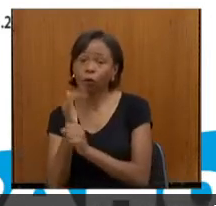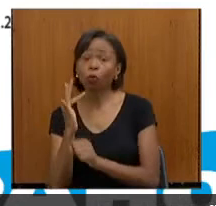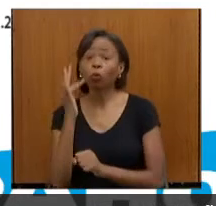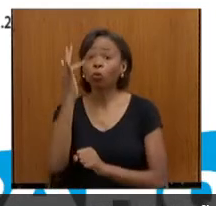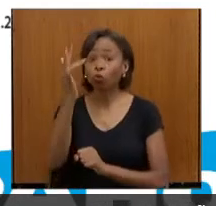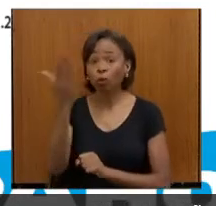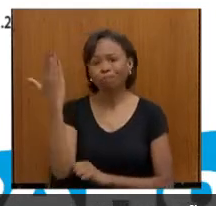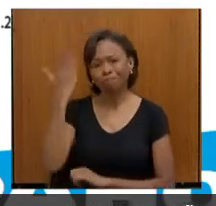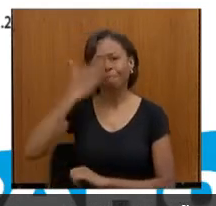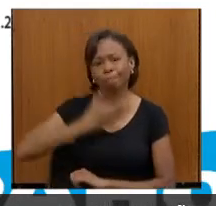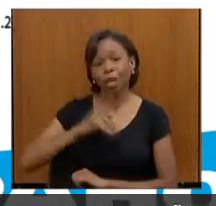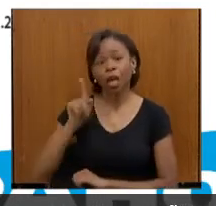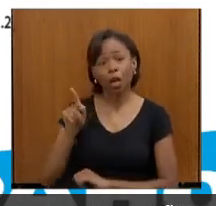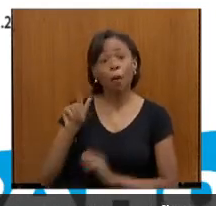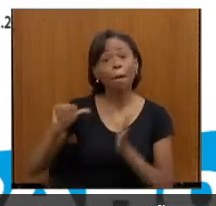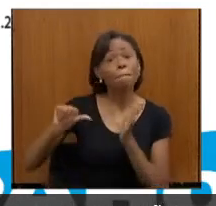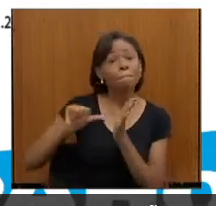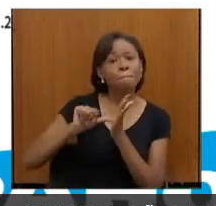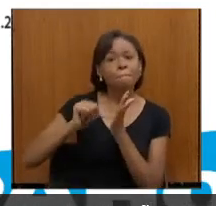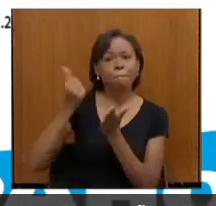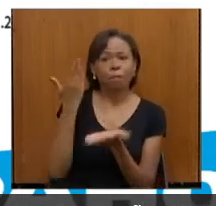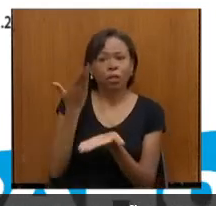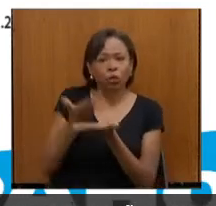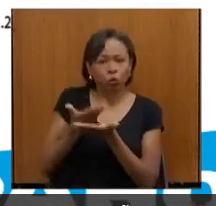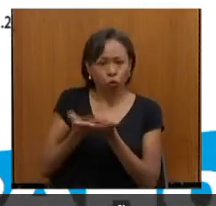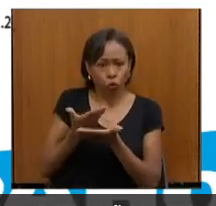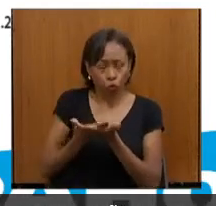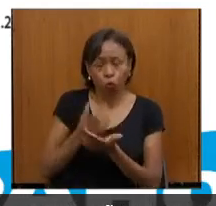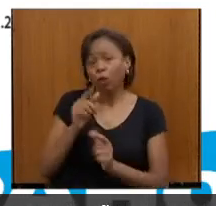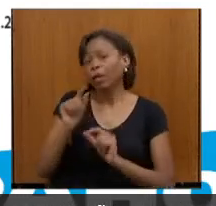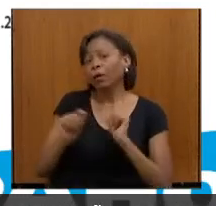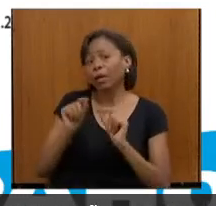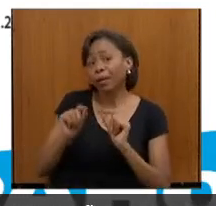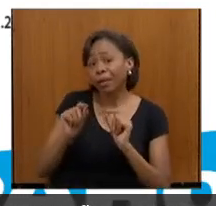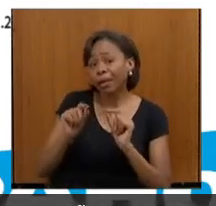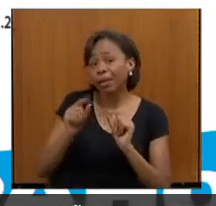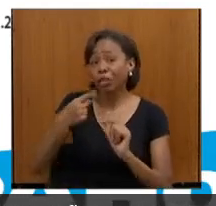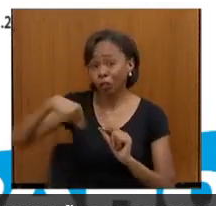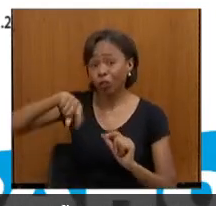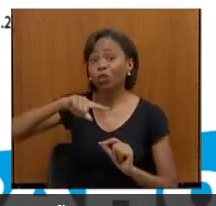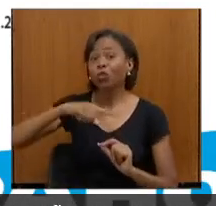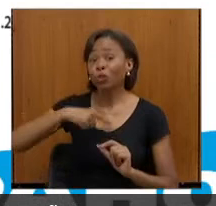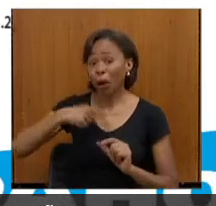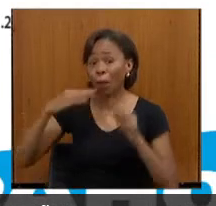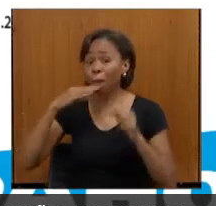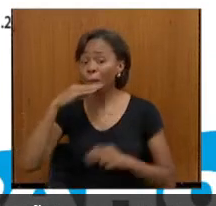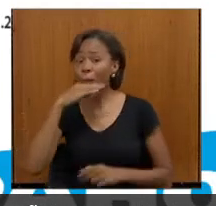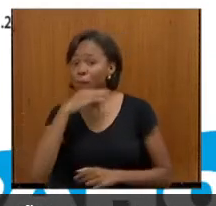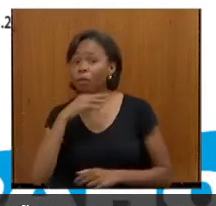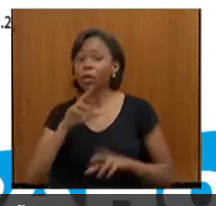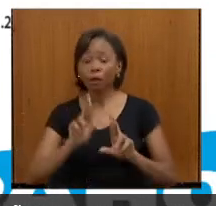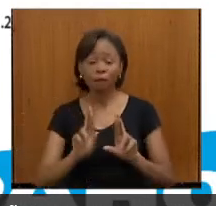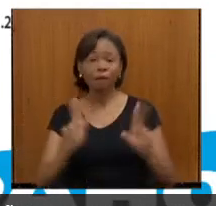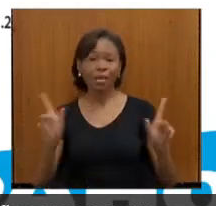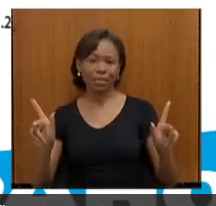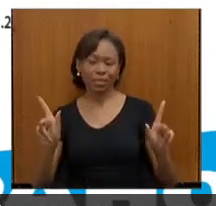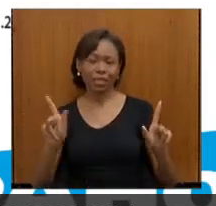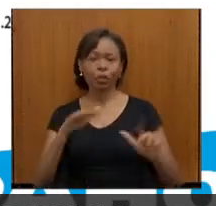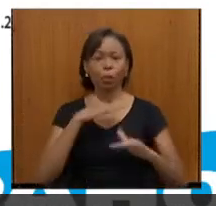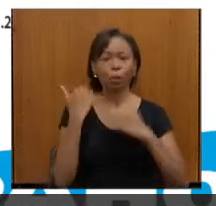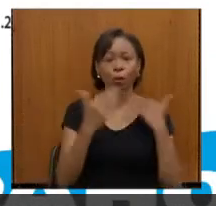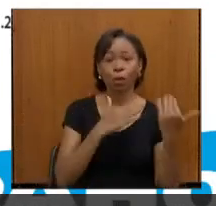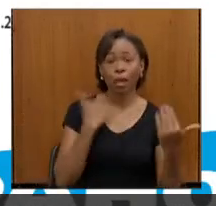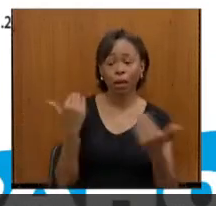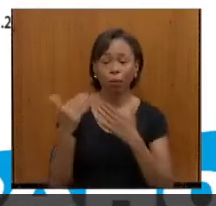mostra, é o primeiro estudo que mostra que a gente tem diferencial na mortalidade e a gente tem diferencial